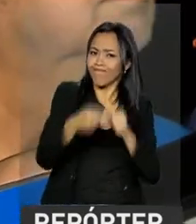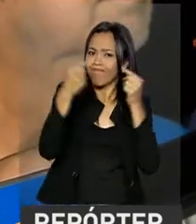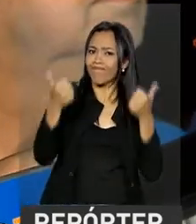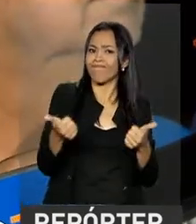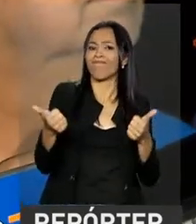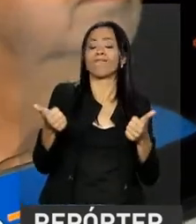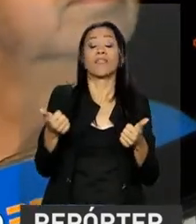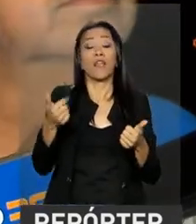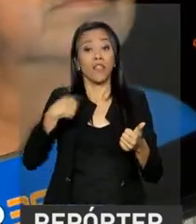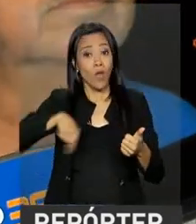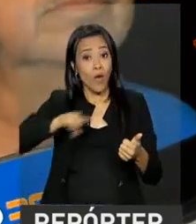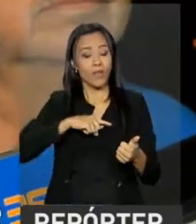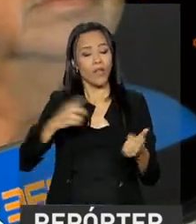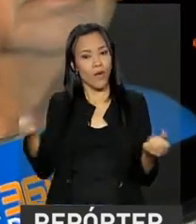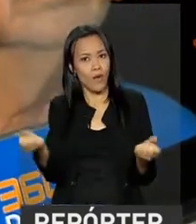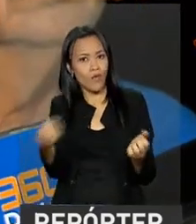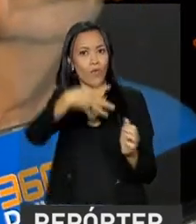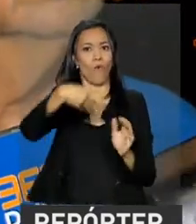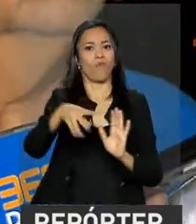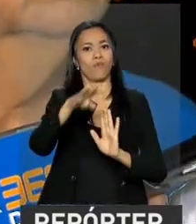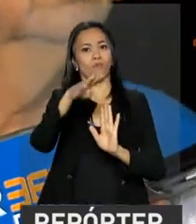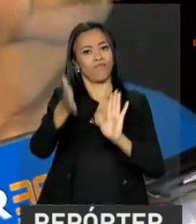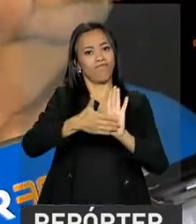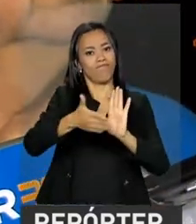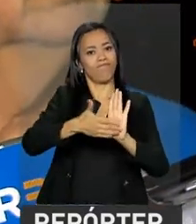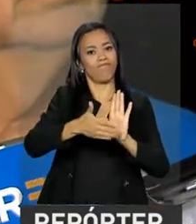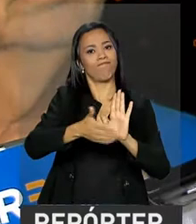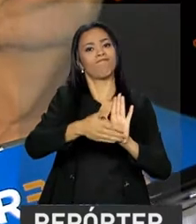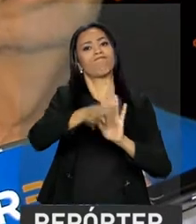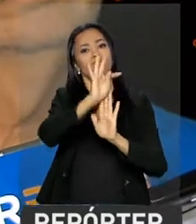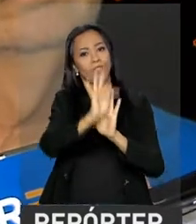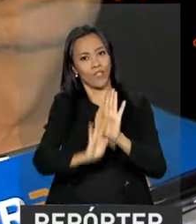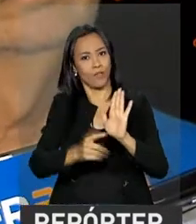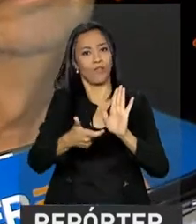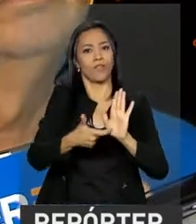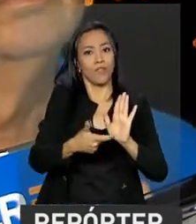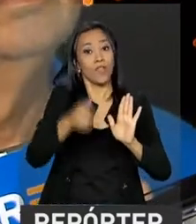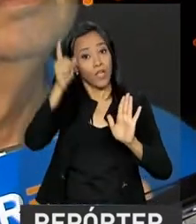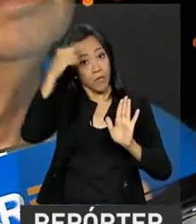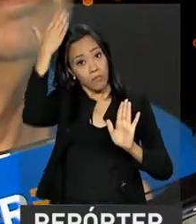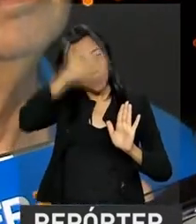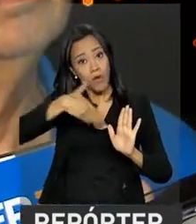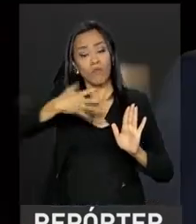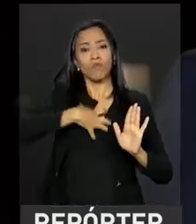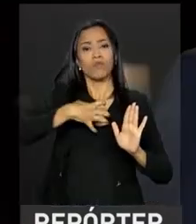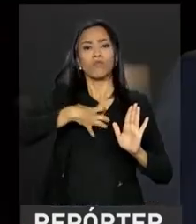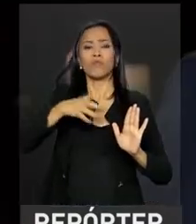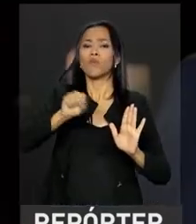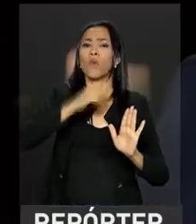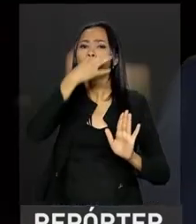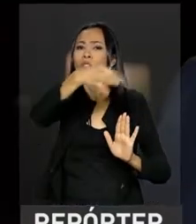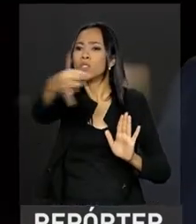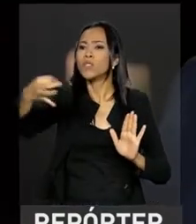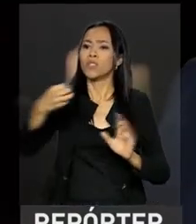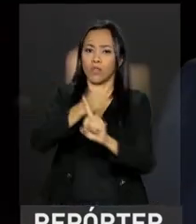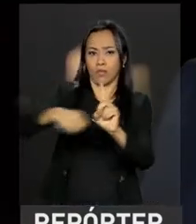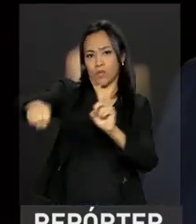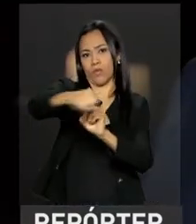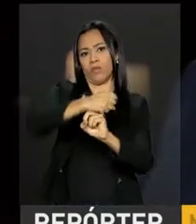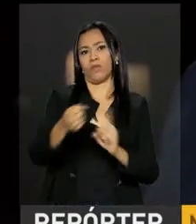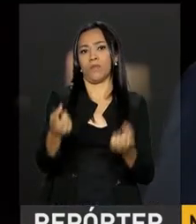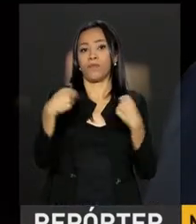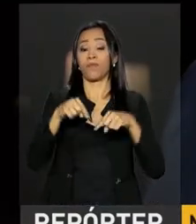tivemos agora uma cara nova que representa realmente o sentimento da sociedade brasileira. O projeto foi aprovado na